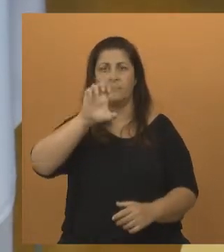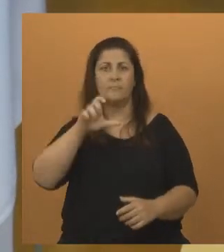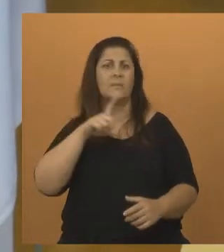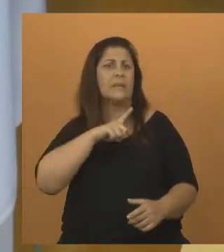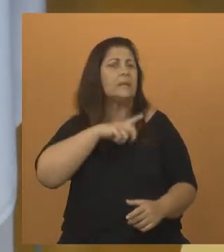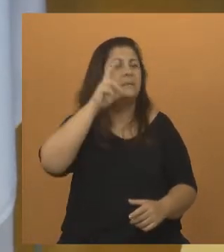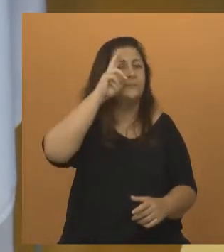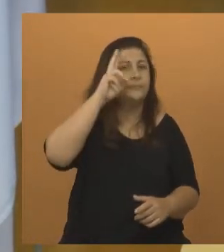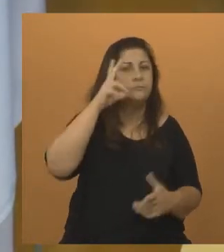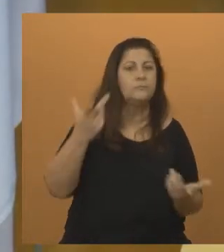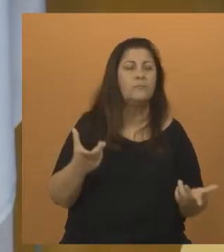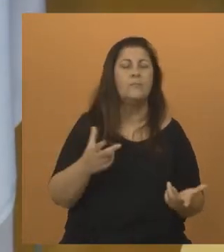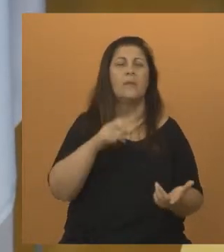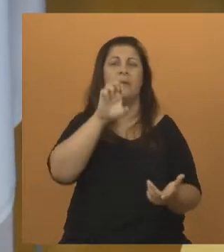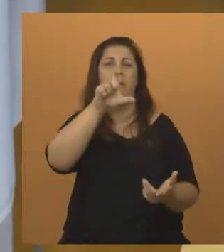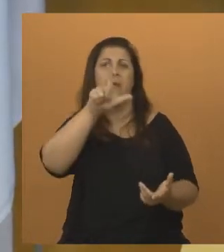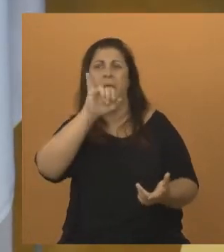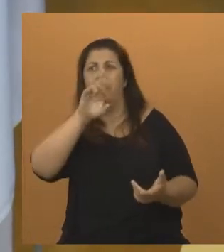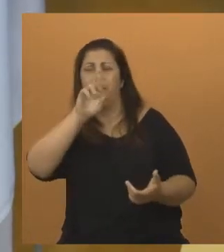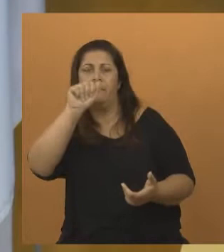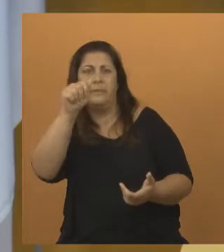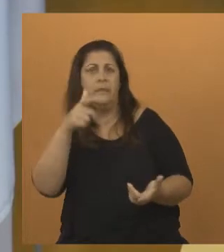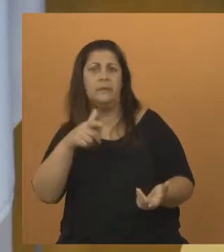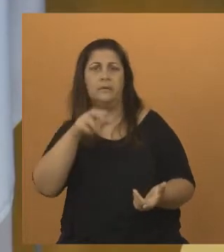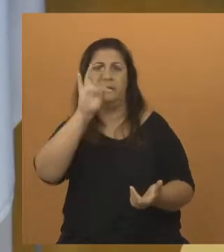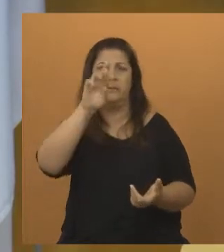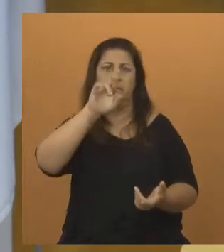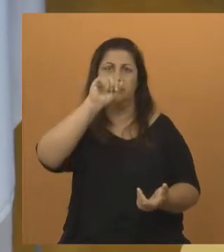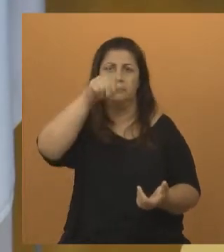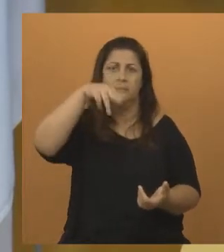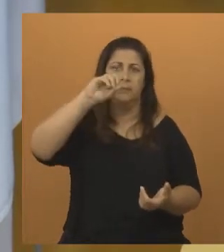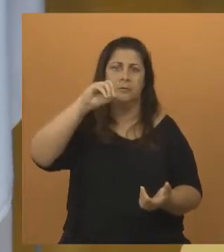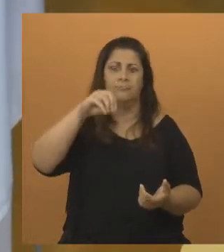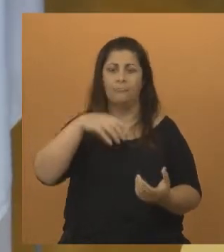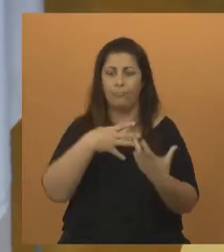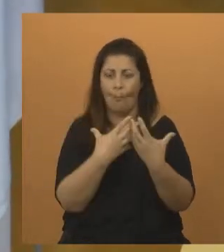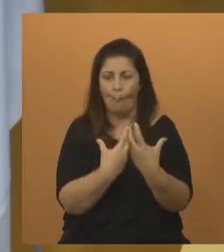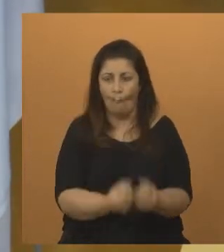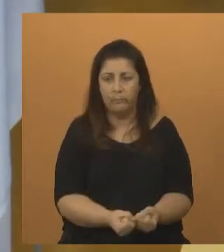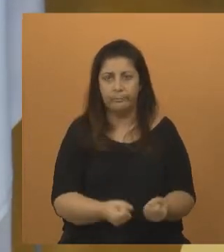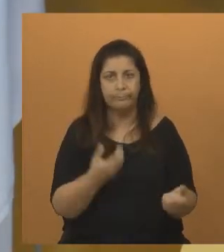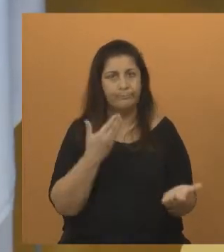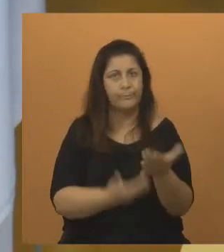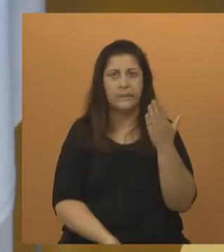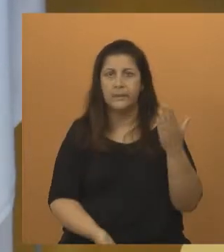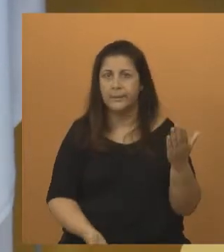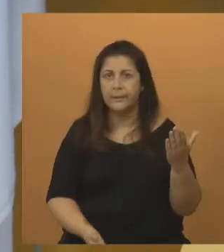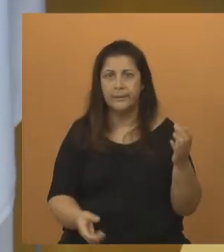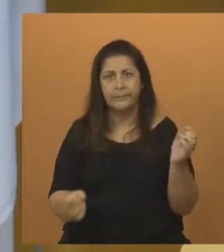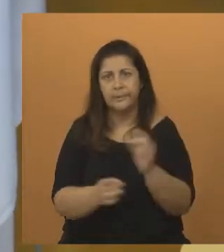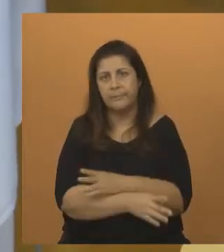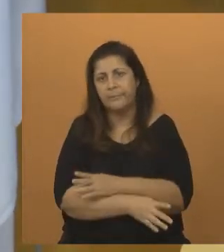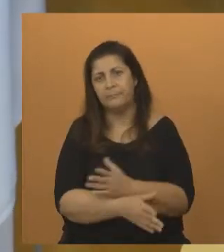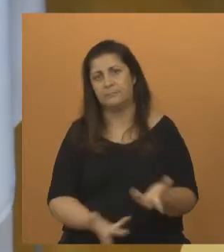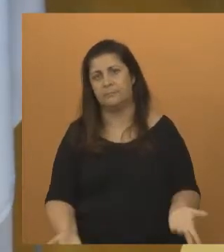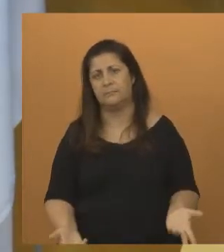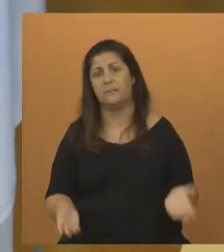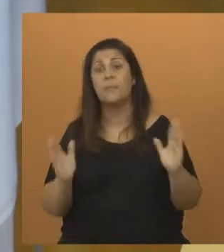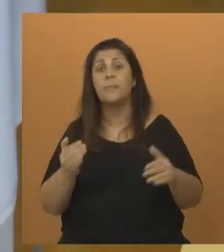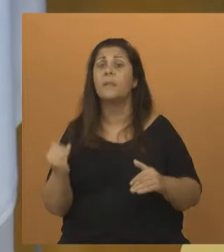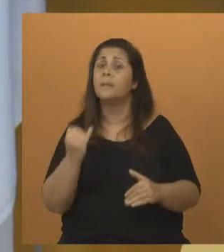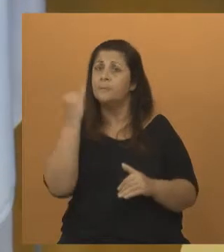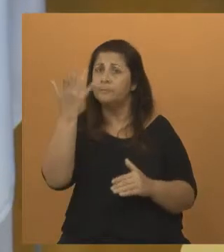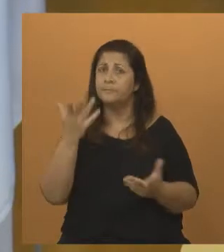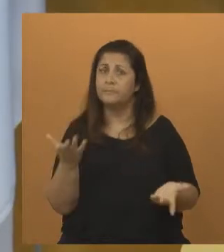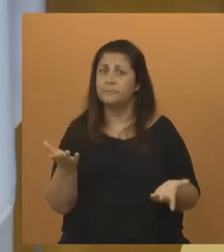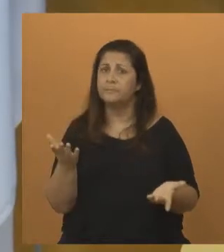história em Jacareí, como Elvira, Trianon, Ponte Preta, ser engolido pelo ramo imobiliário e hoje é um clube importante na cidade,